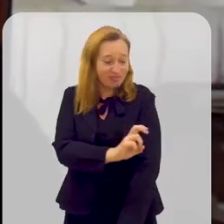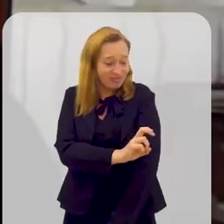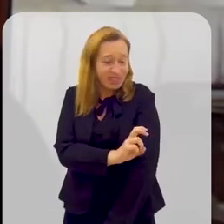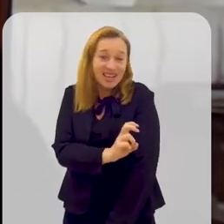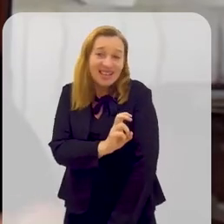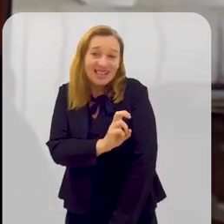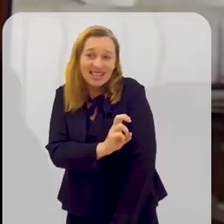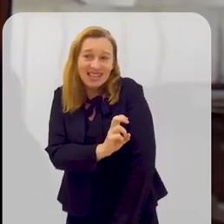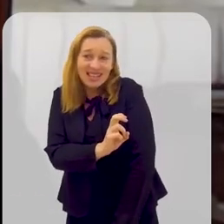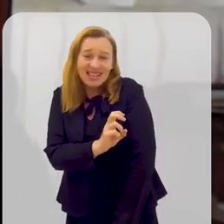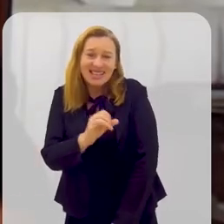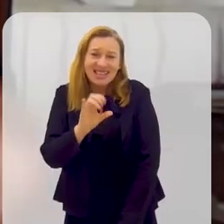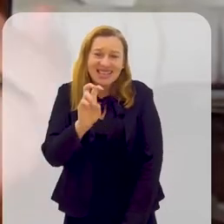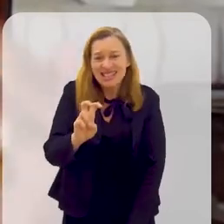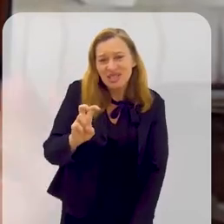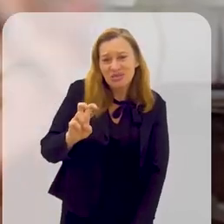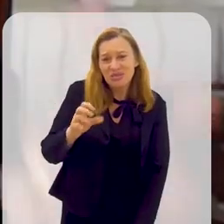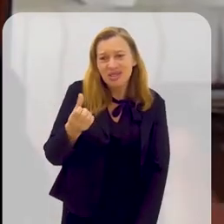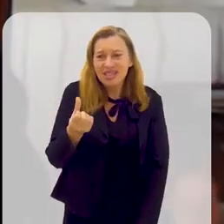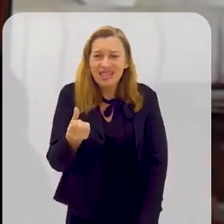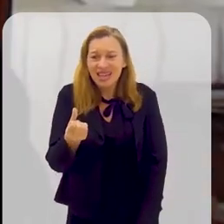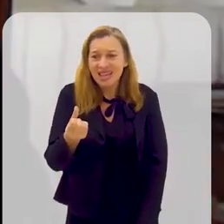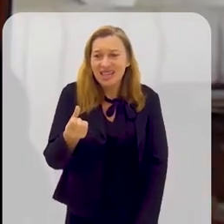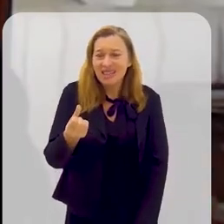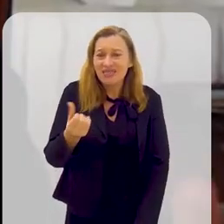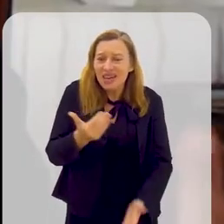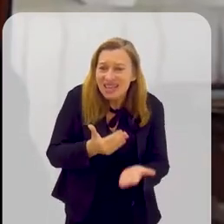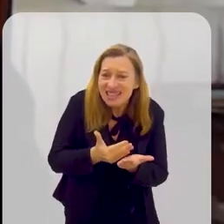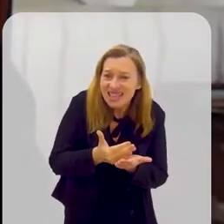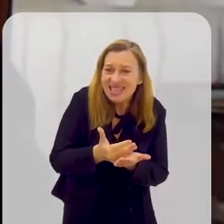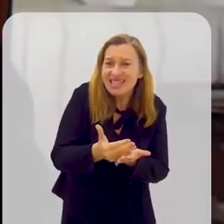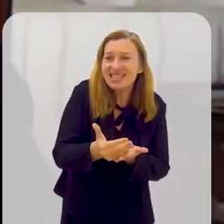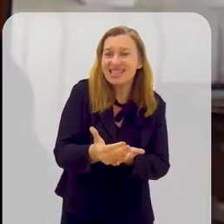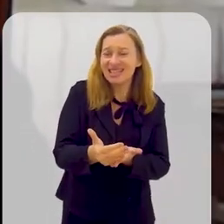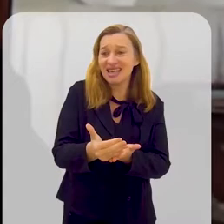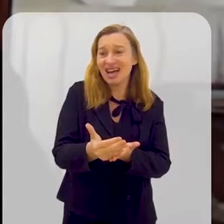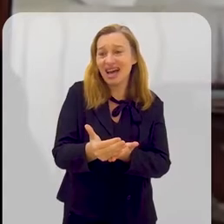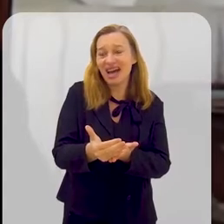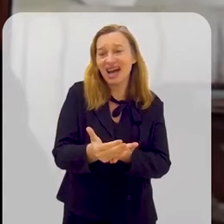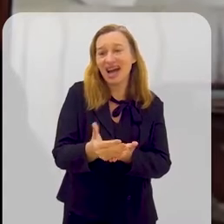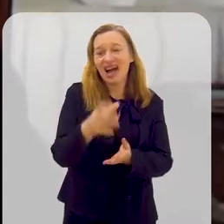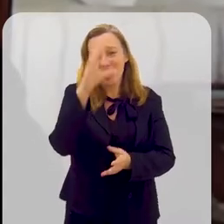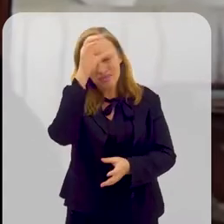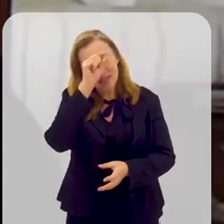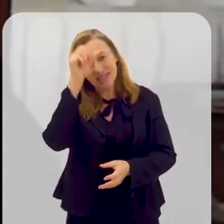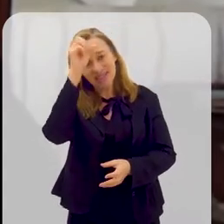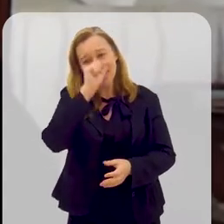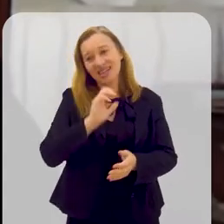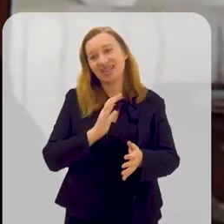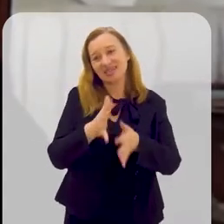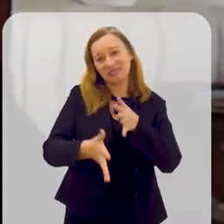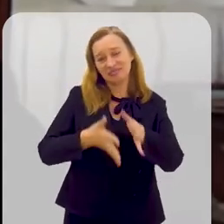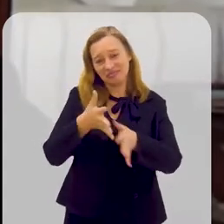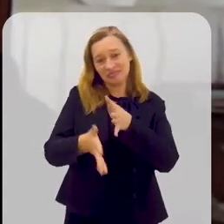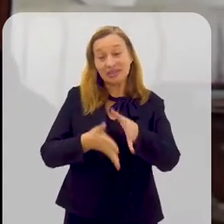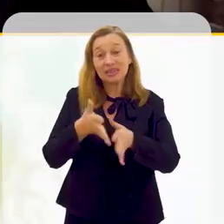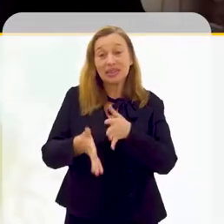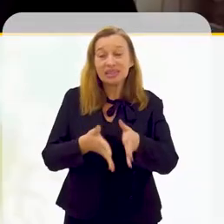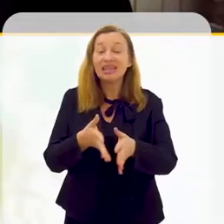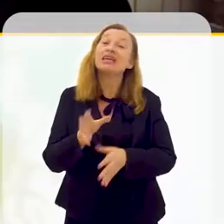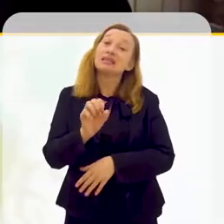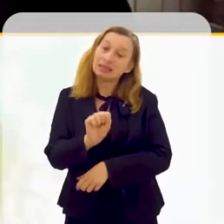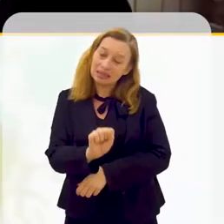uns cinco anos seis anos é que ela vai começar a lidar com a língua de sinais né